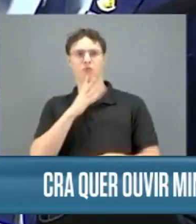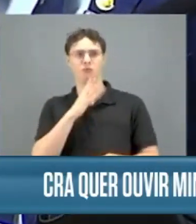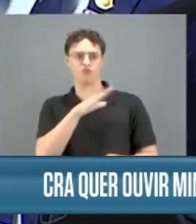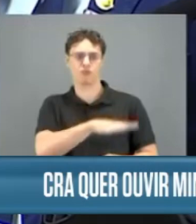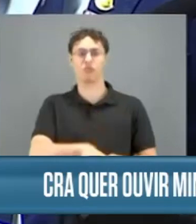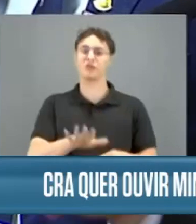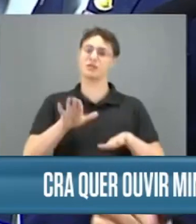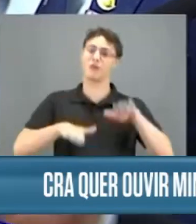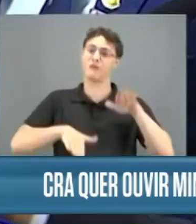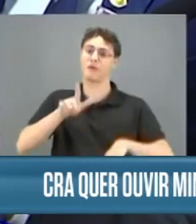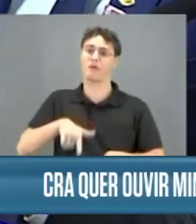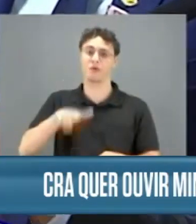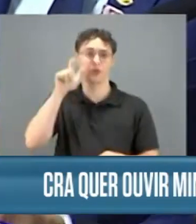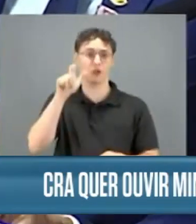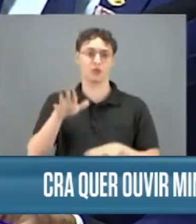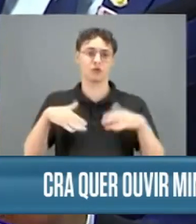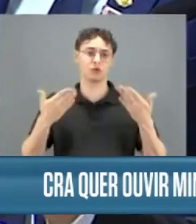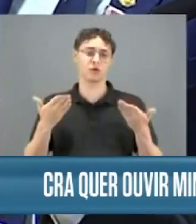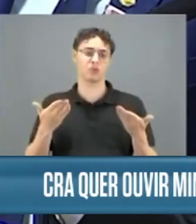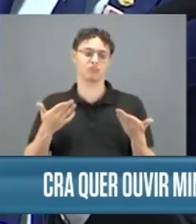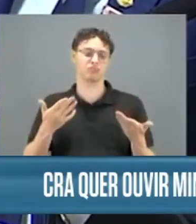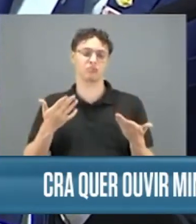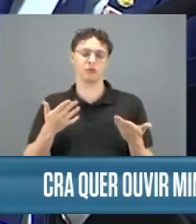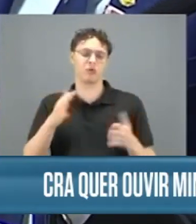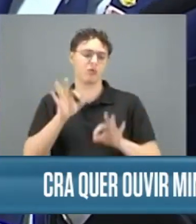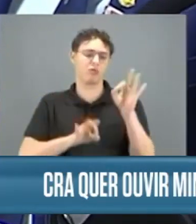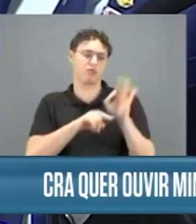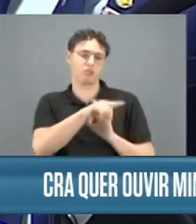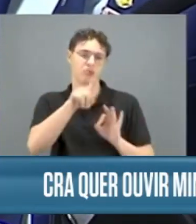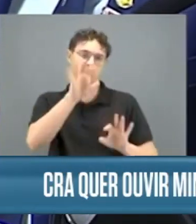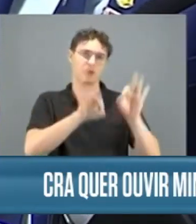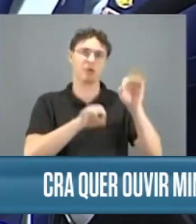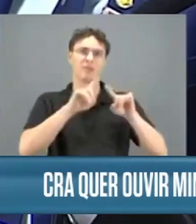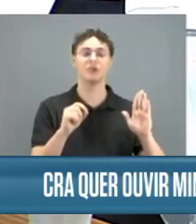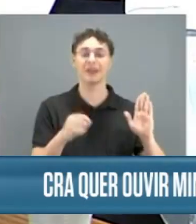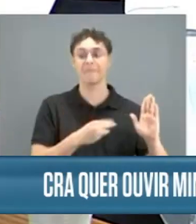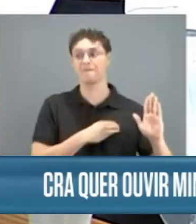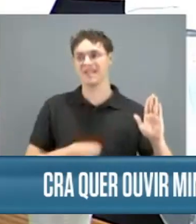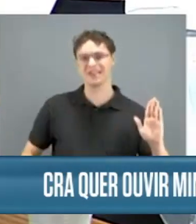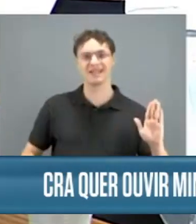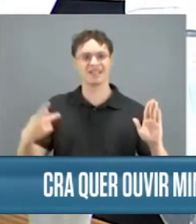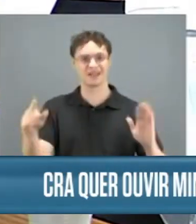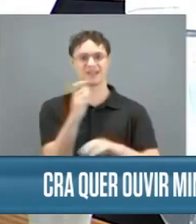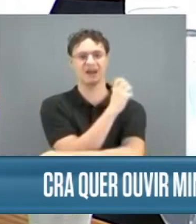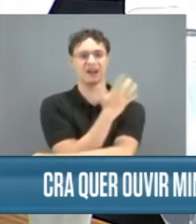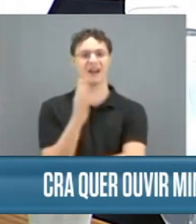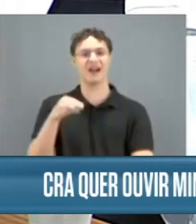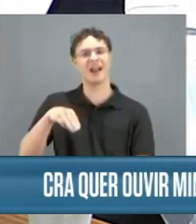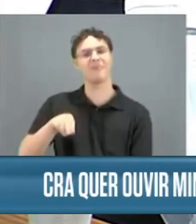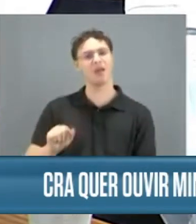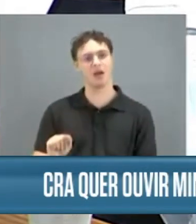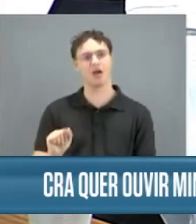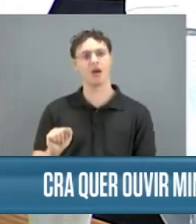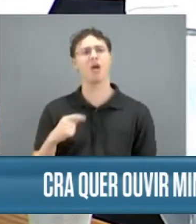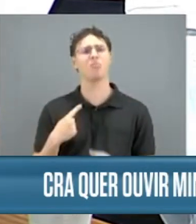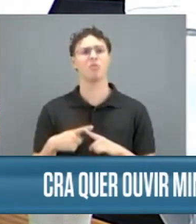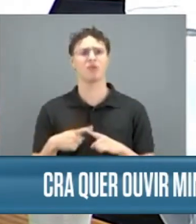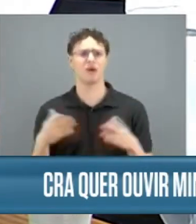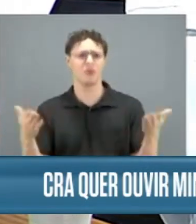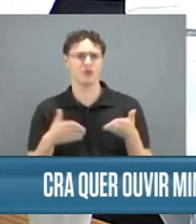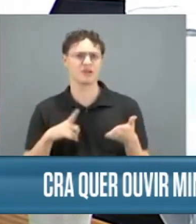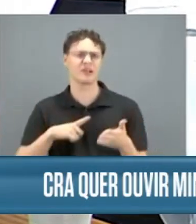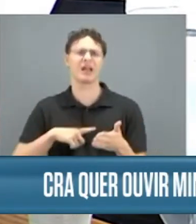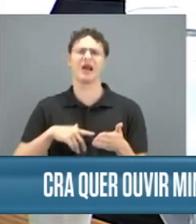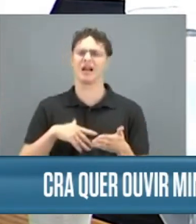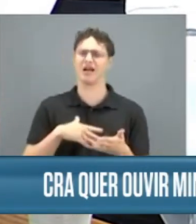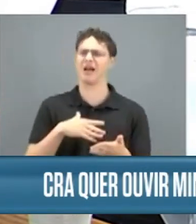fosse Interessante não sei qual que é a ordem planejada mas nós ouvimos antes de Abril além dos três ministros ligados à agropecuária